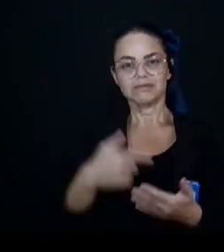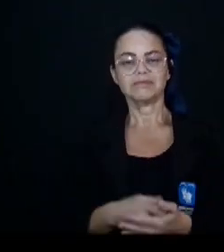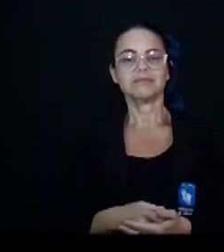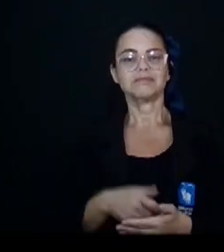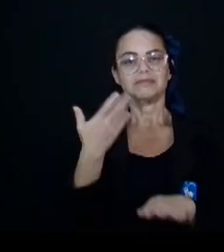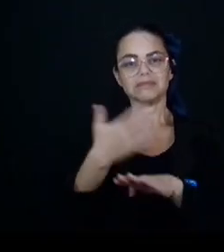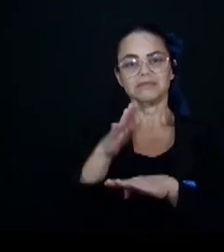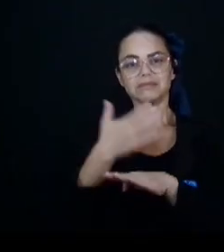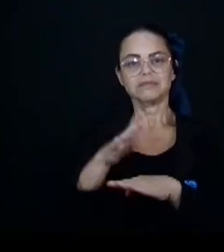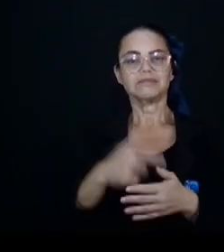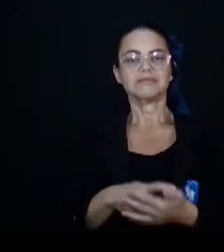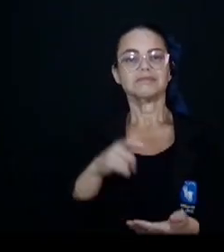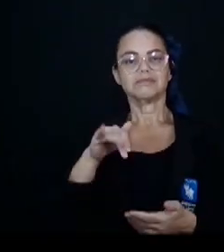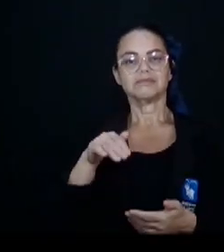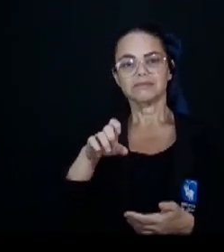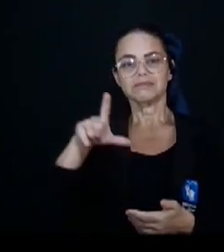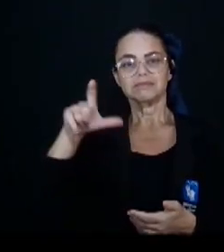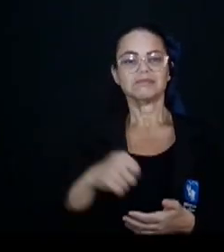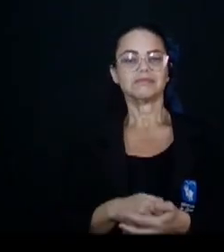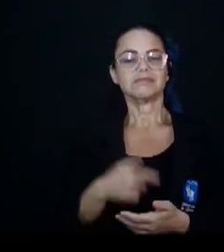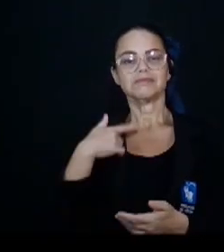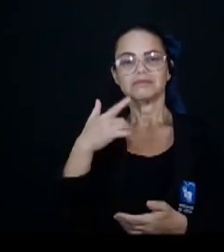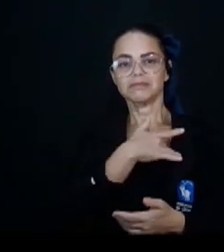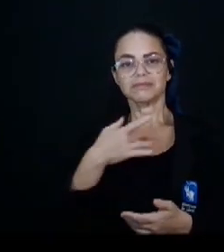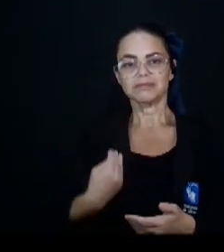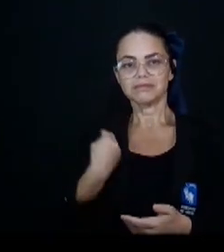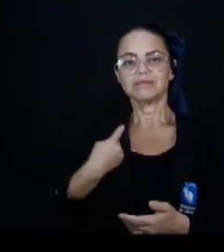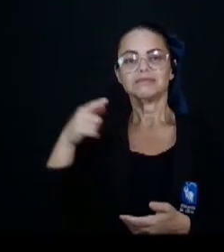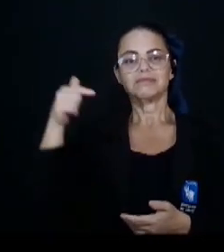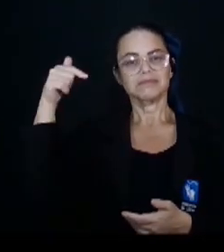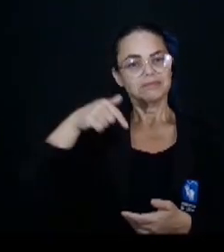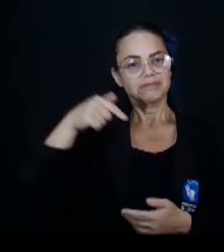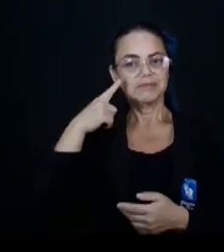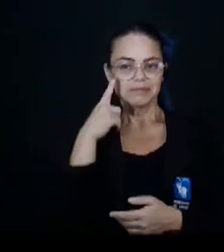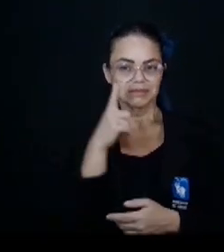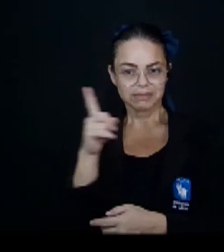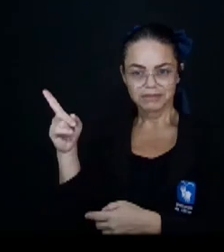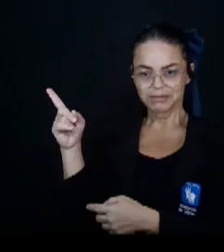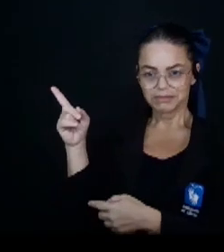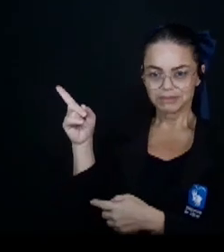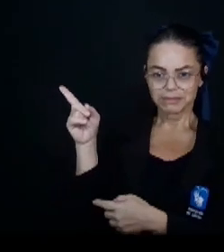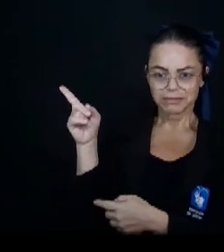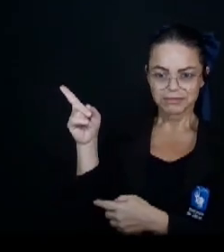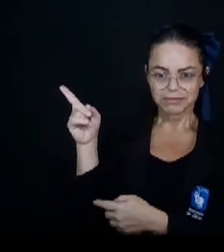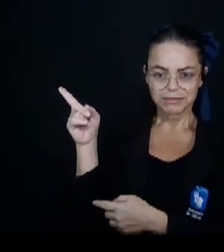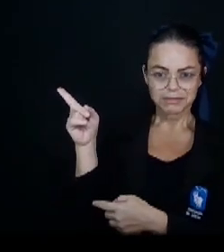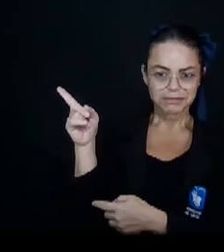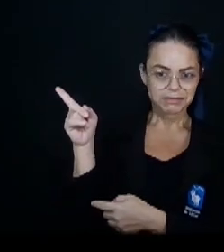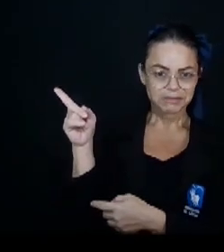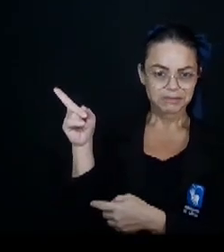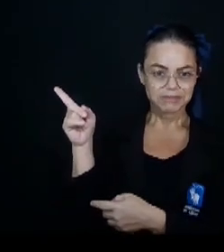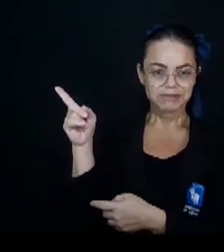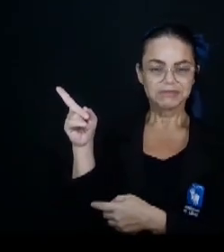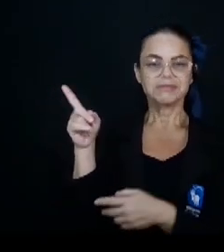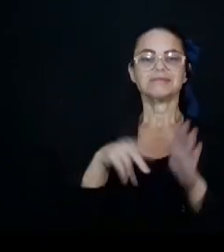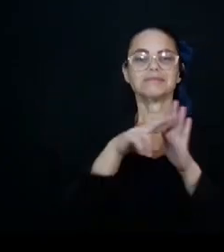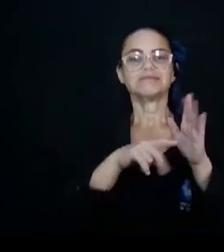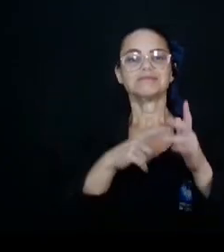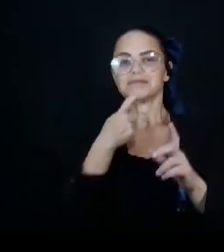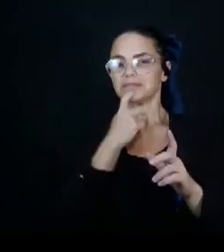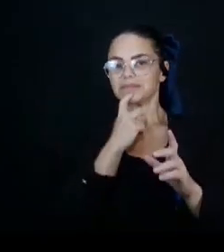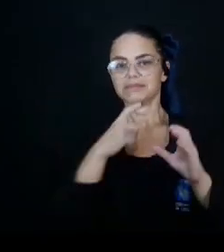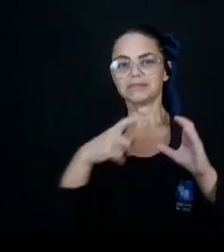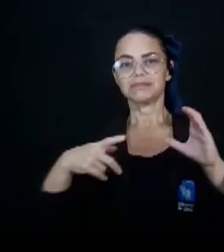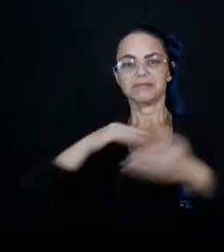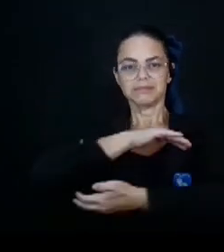Jamile. Bom, o Saúde é Vida fica por aqui, você continua acompanhando a programação da TV Câmara Campinas. Esse episódio